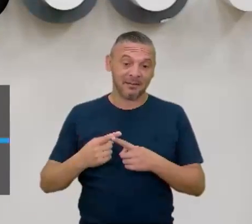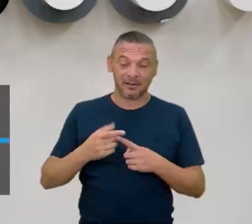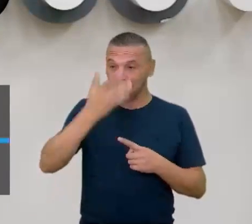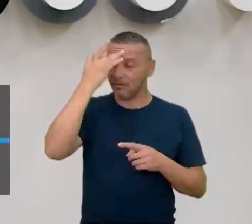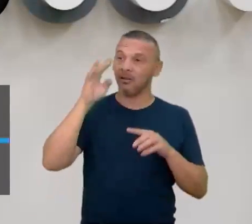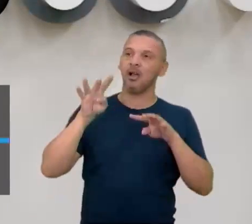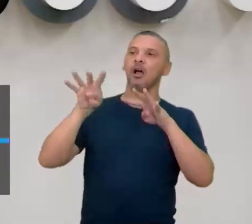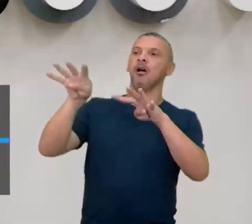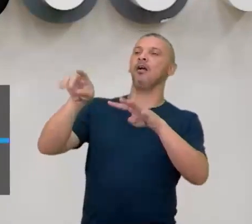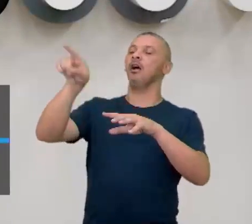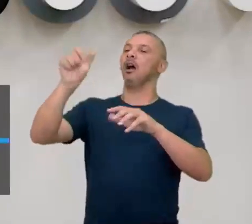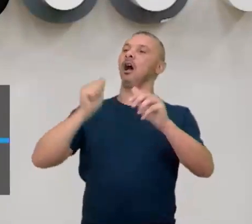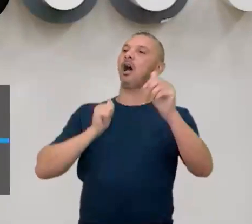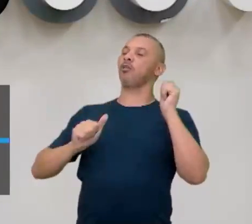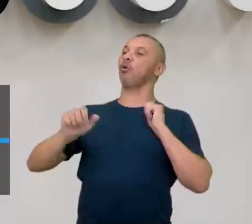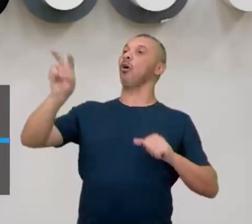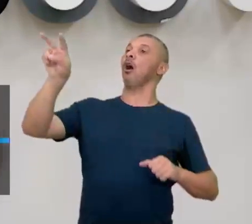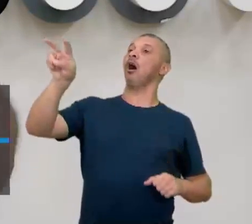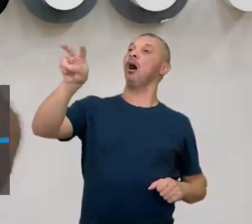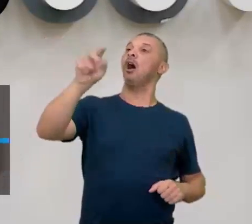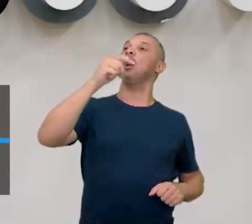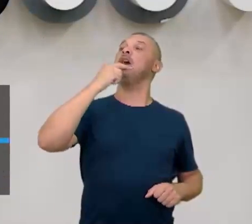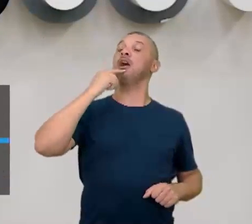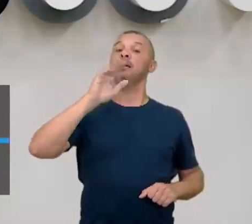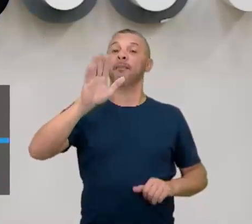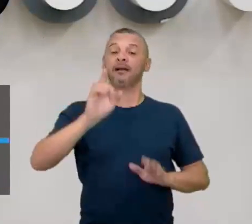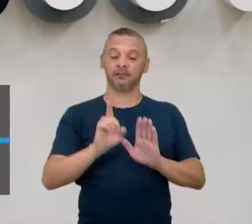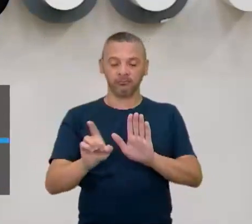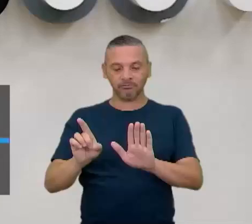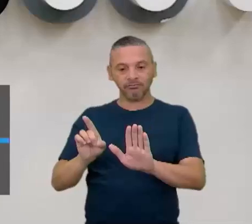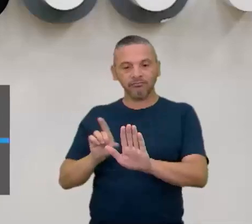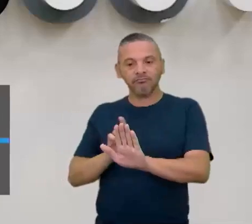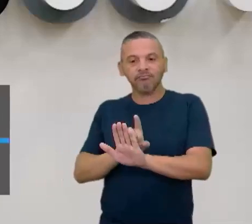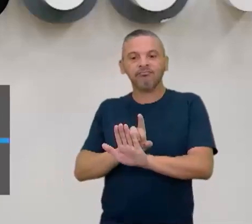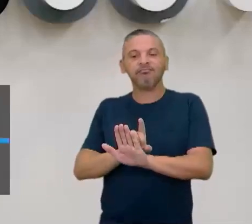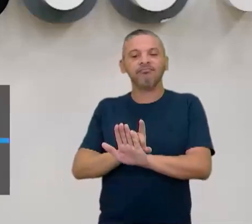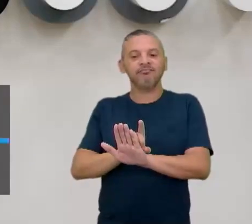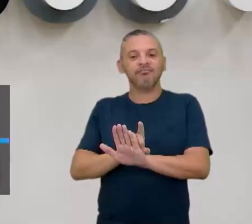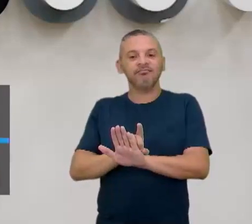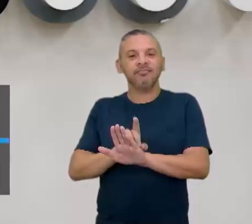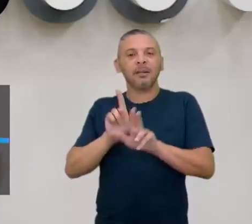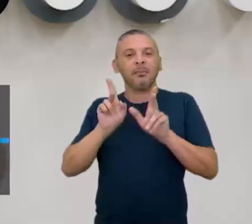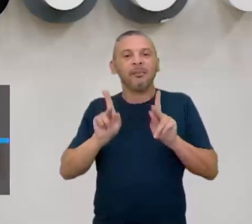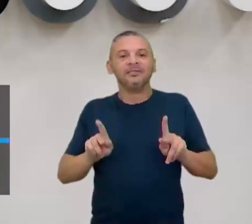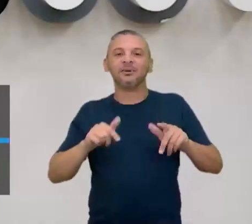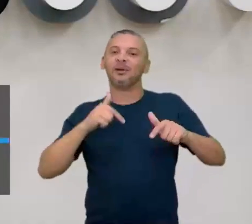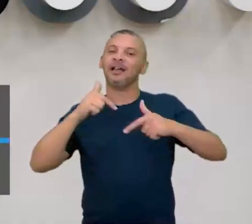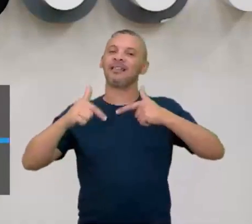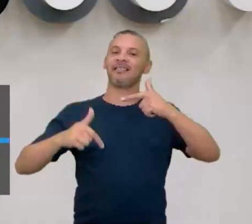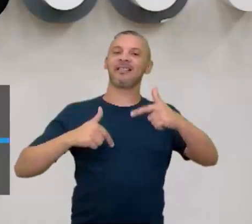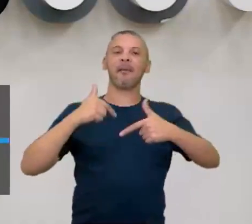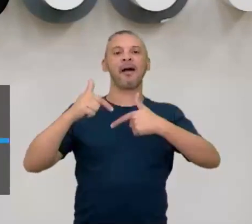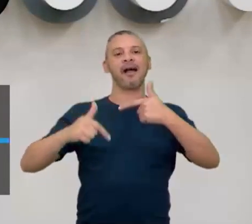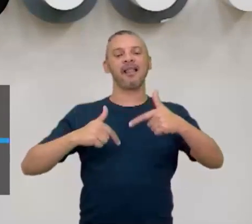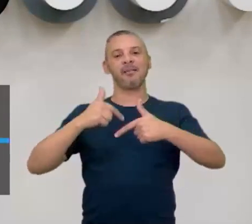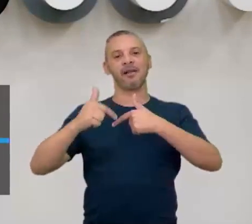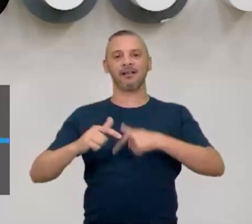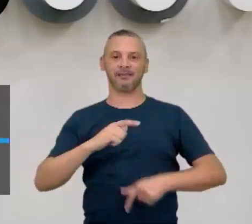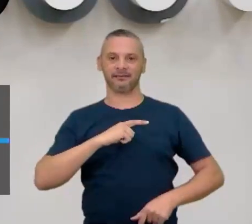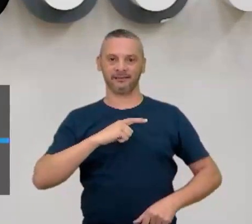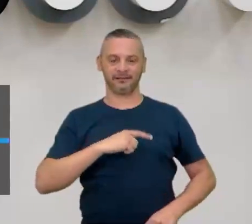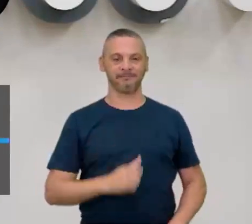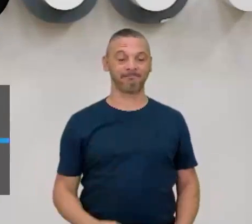é onde o público tem um contato mais direto. Mas tem muita gente que trabalha por trás e todos são muito importantes, né?